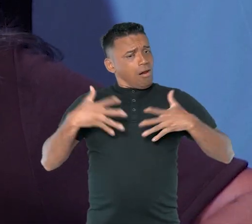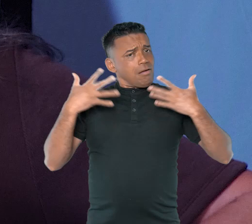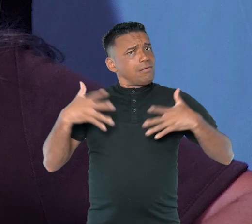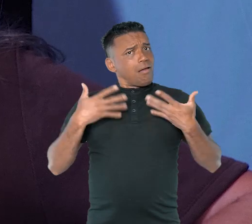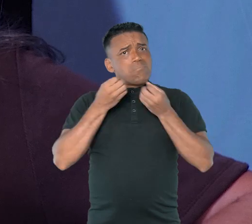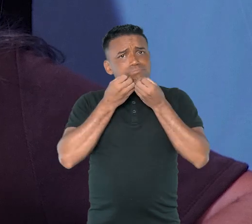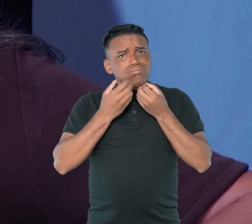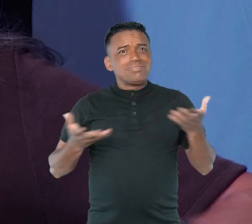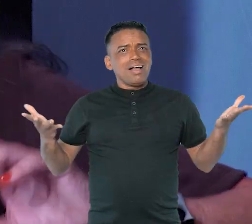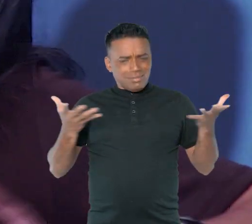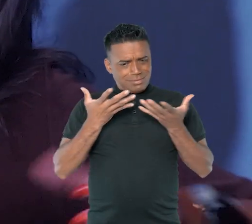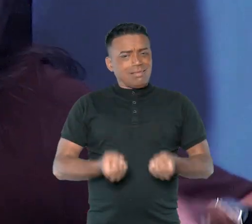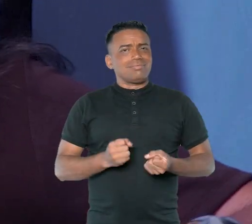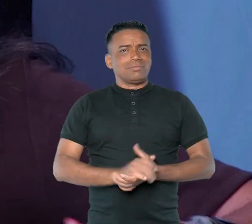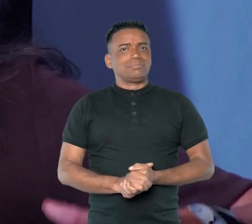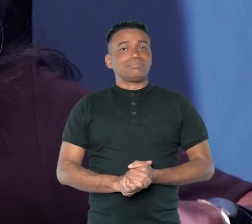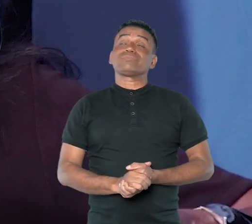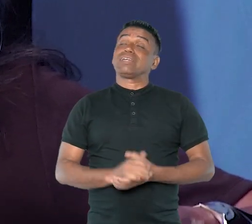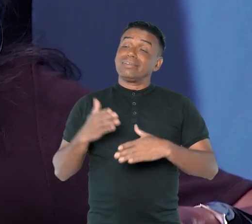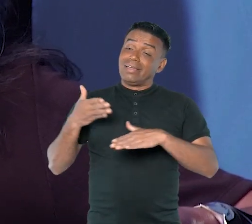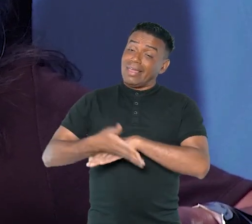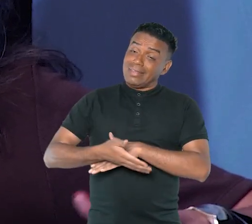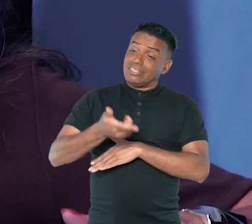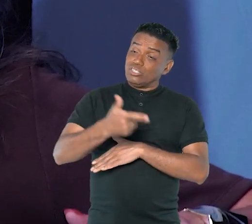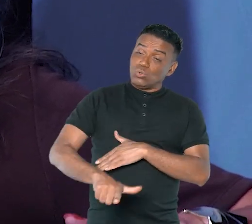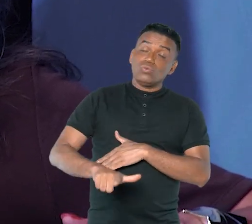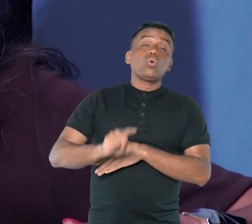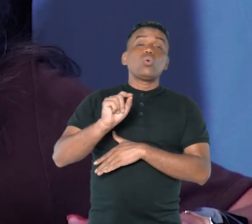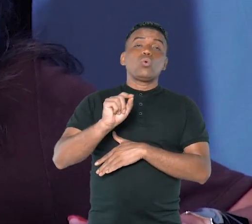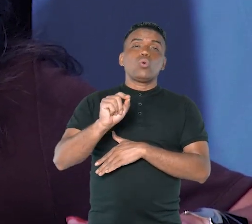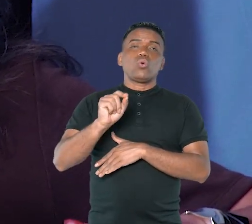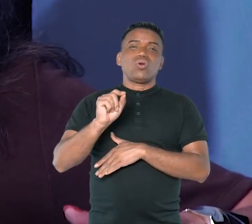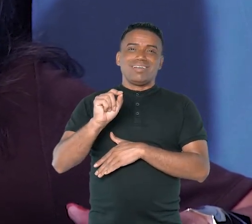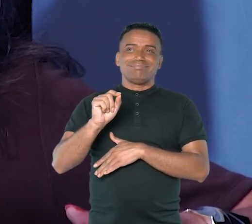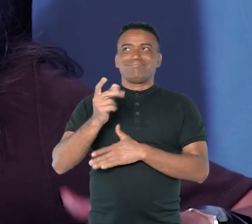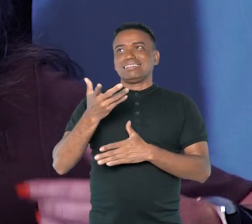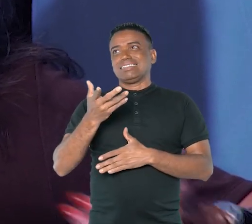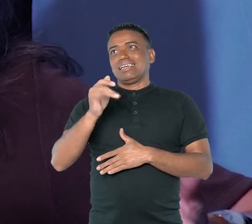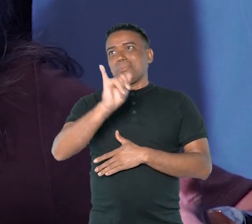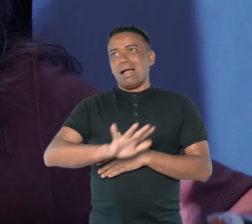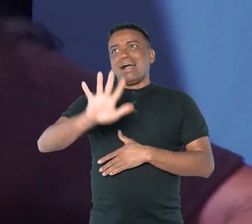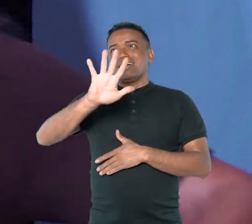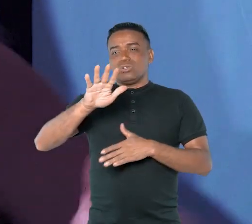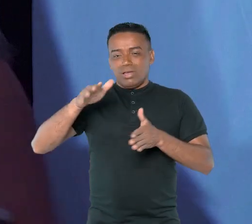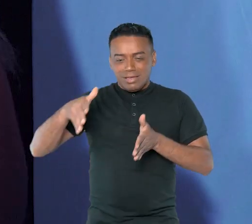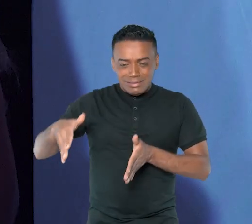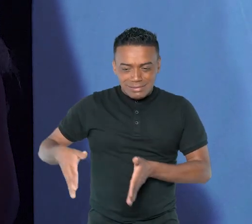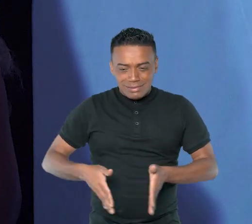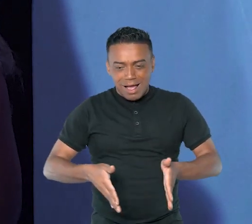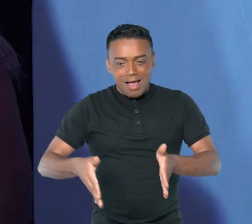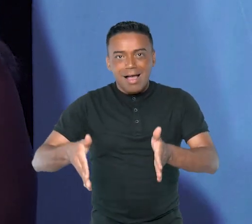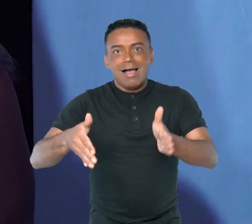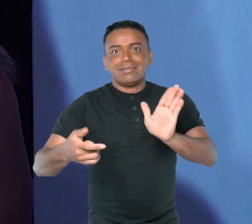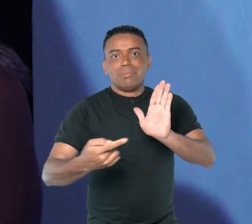isso. E aí entra de novo essa imagem, né, essa imagem da estrada, né, como uma